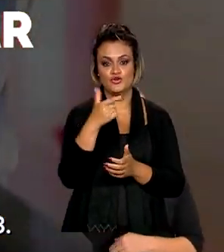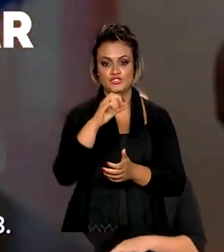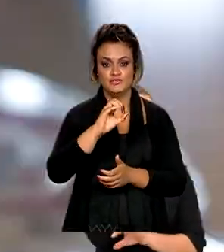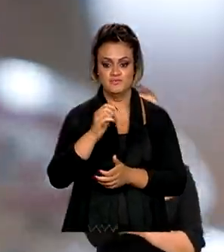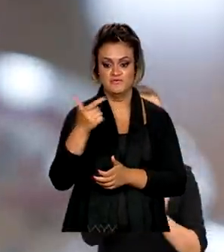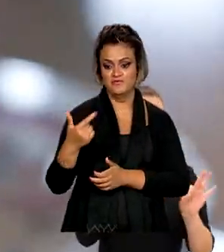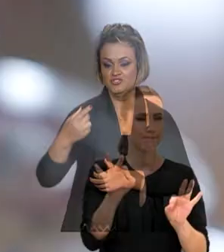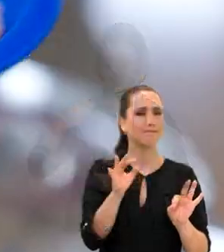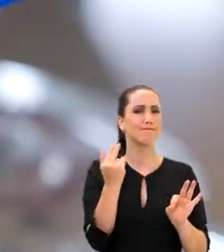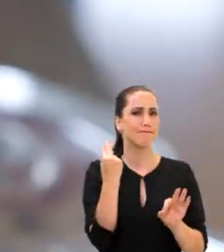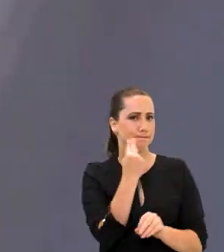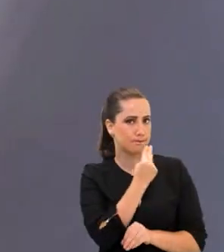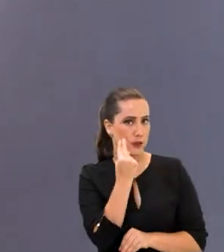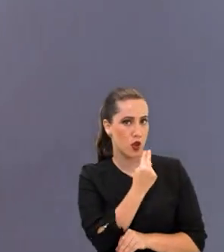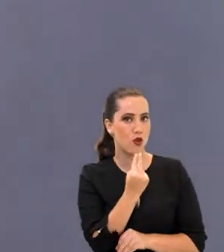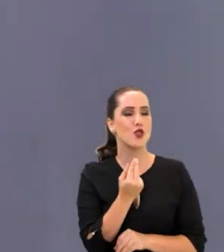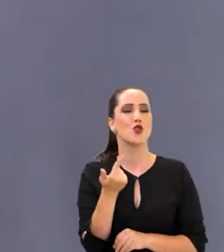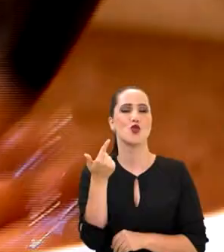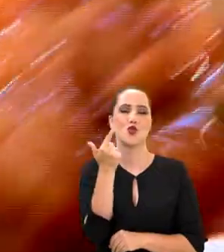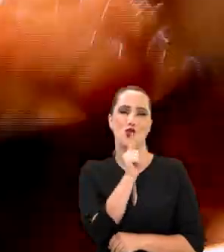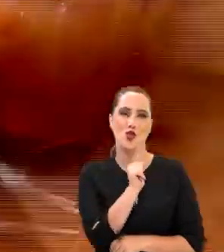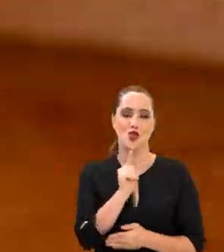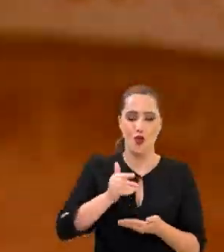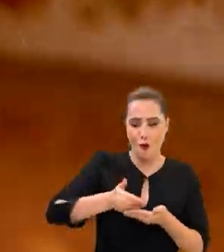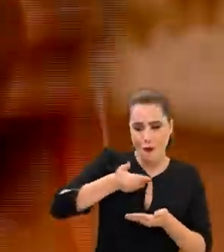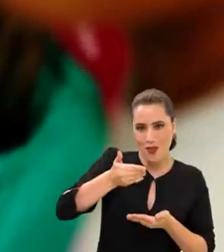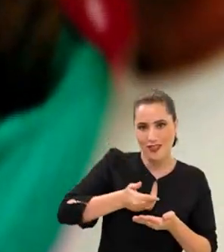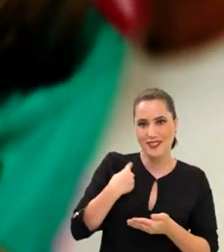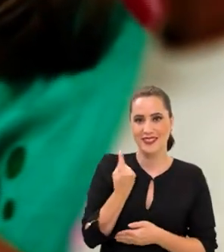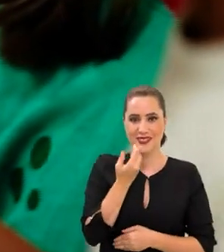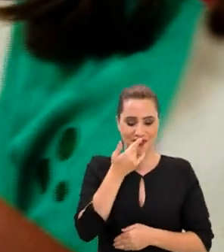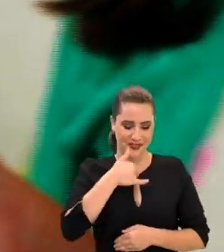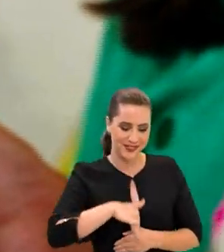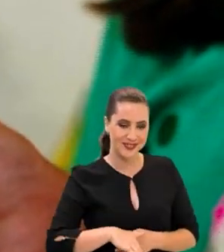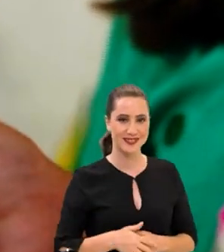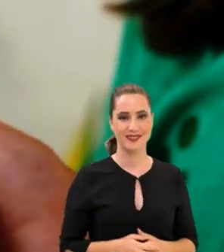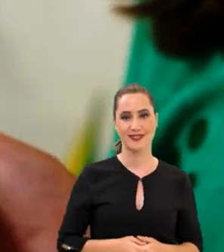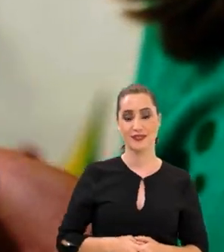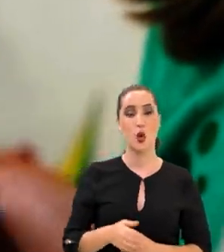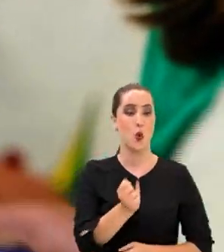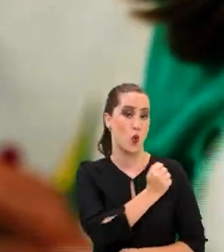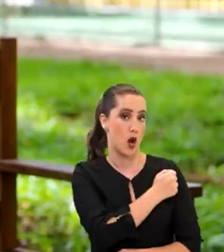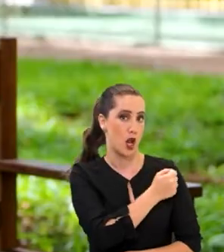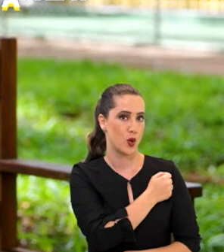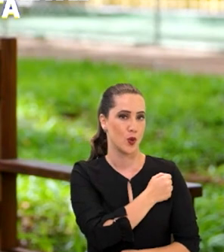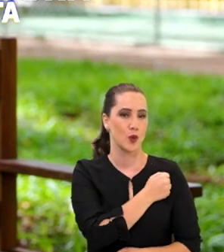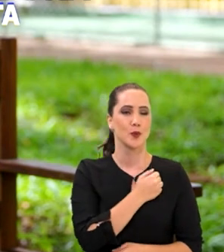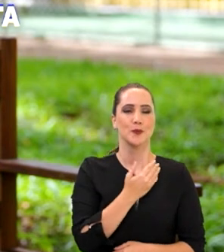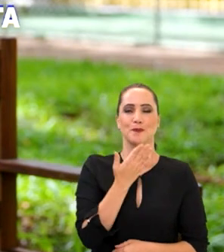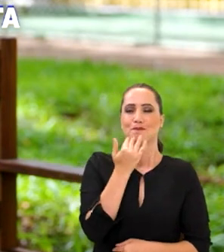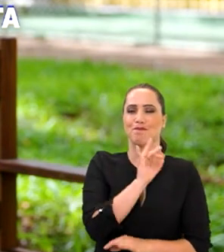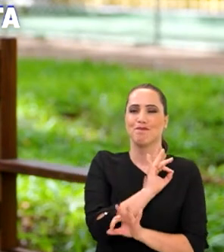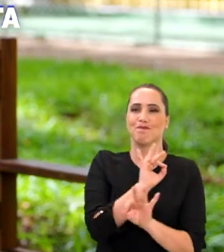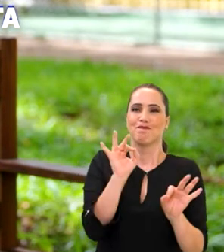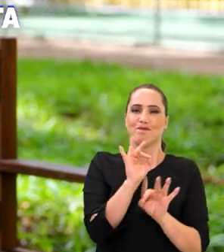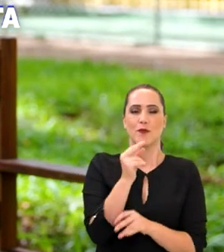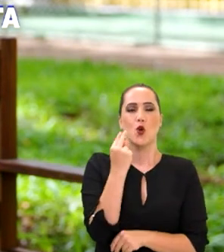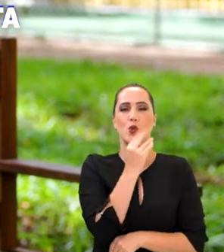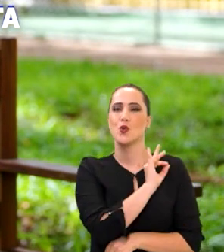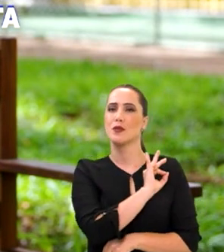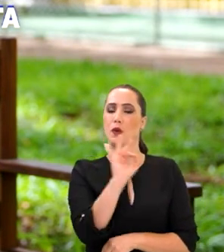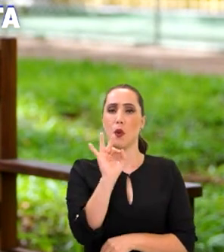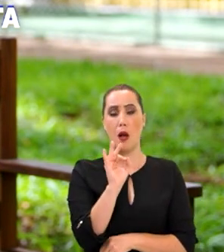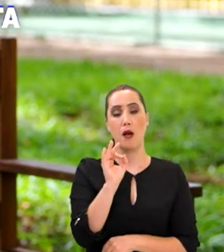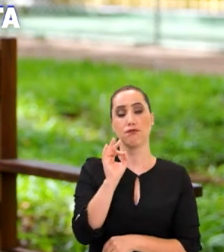2023, a comida de qualidade já voltou ao prato das nossas crianças. Um aluno bem alimentado, um aluno